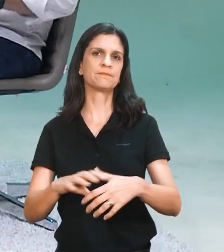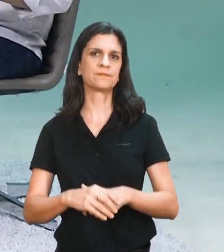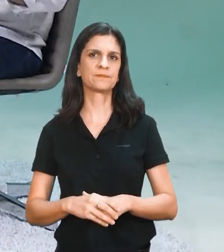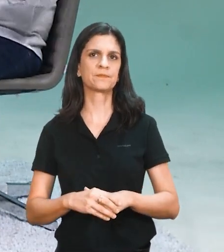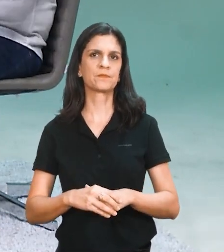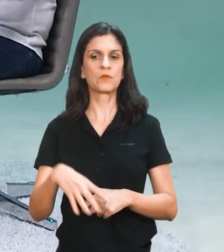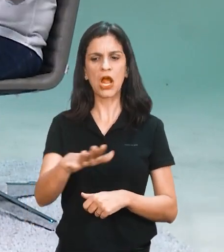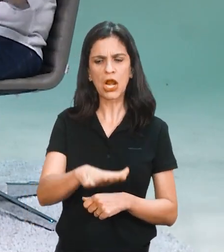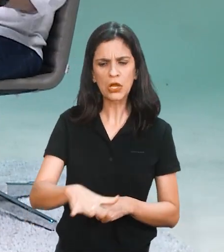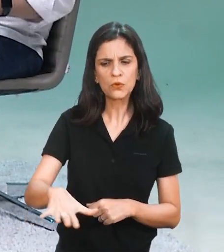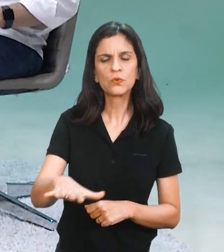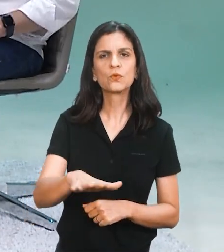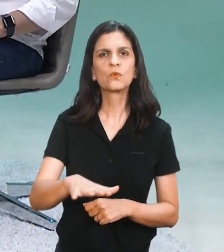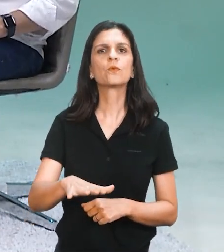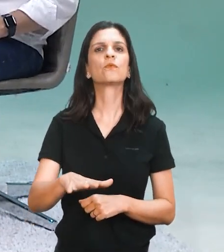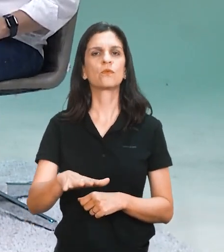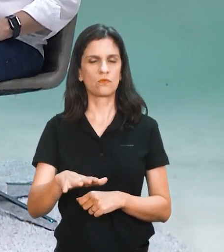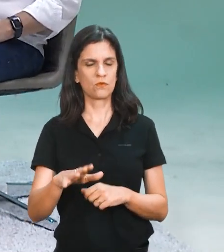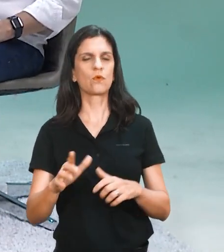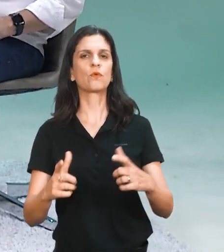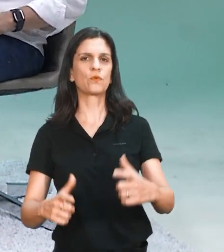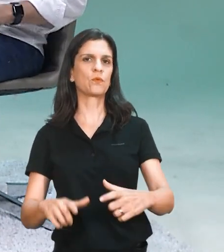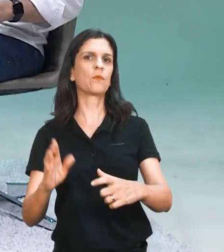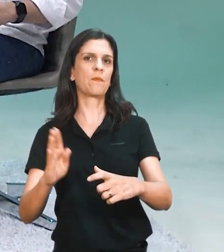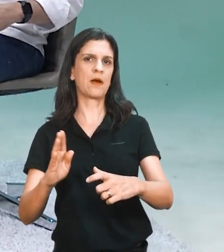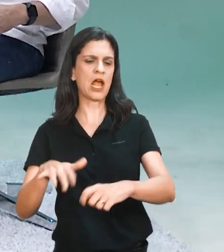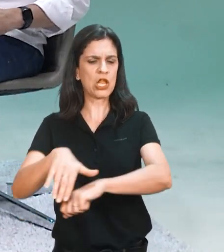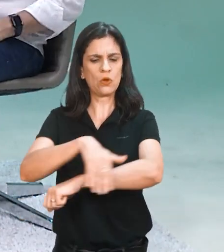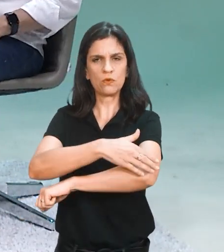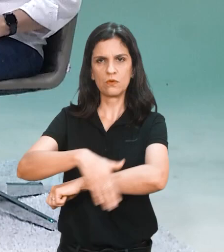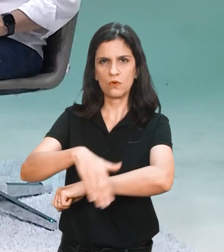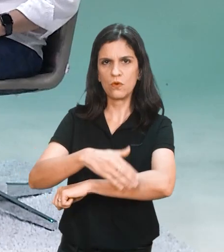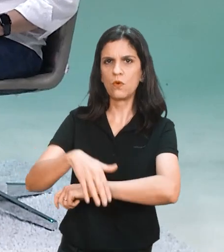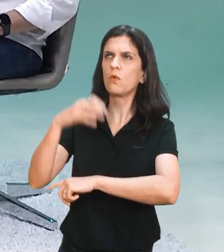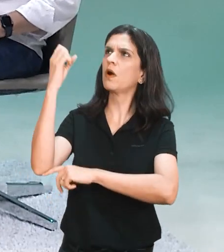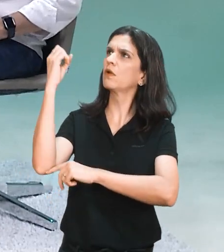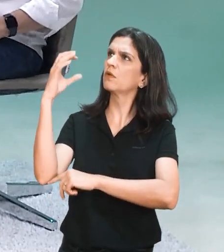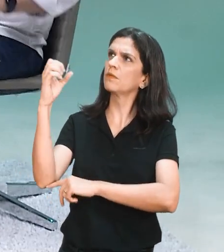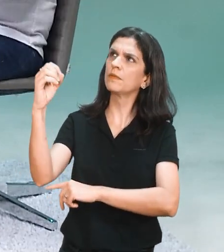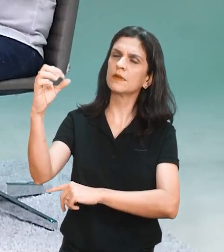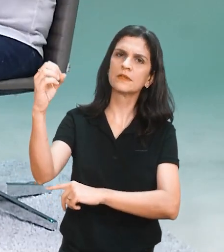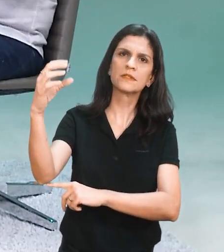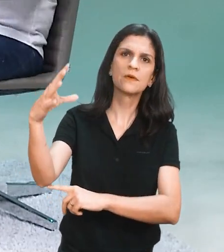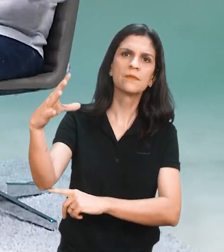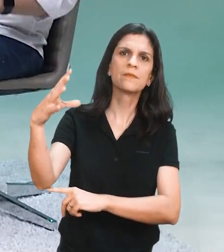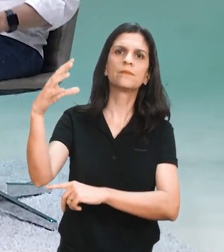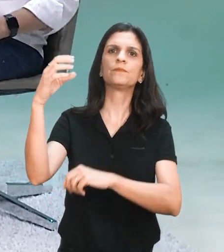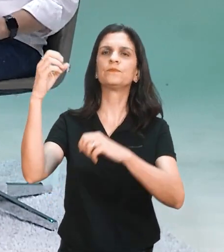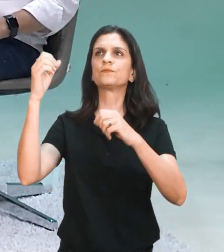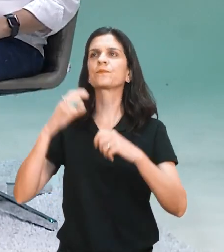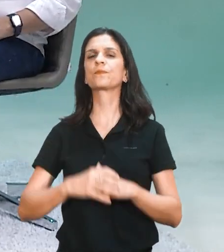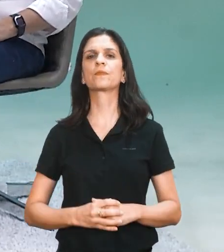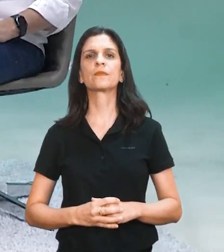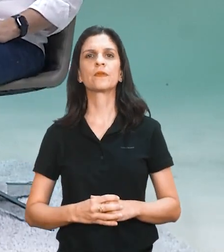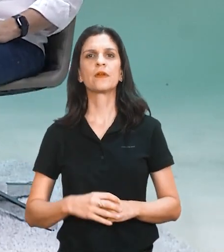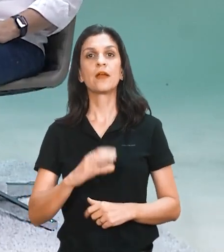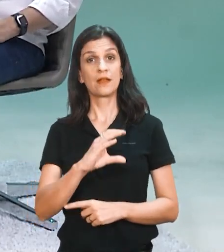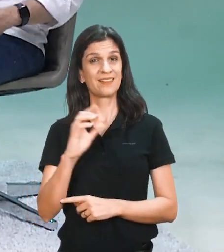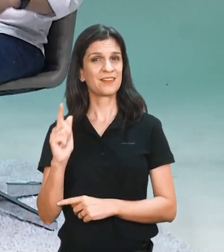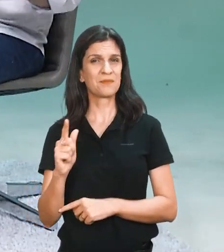população. Inclusive as necessidades do bairro, Porque quando de ruas, melhorias para iluminação pública,